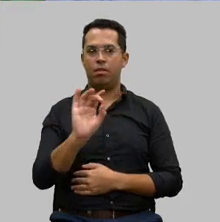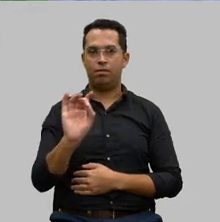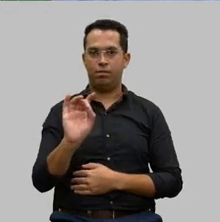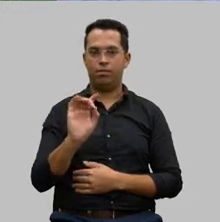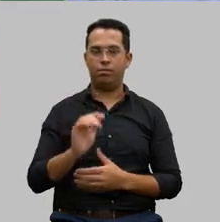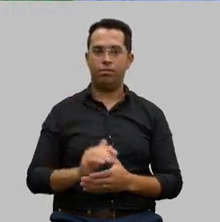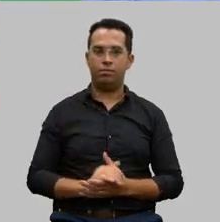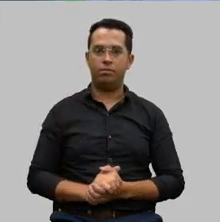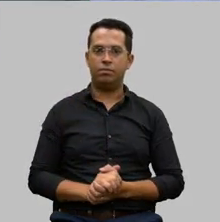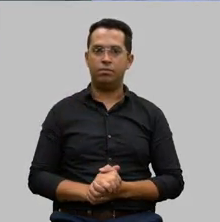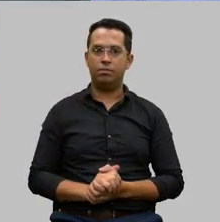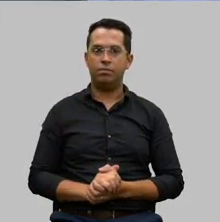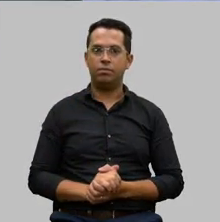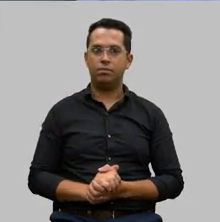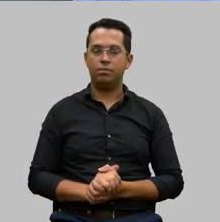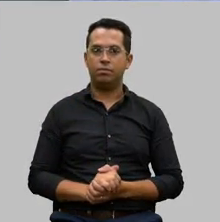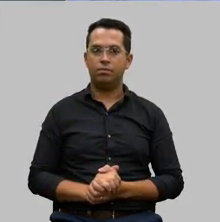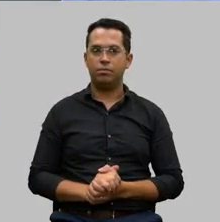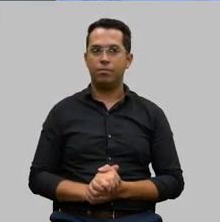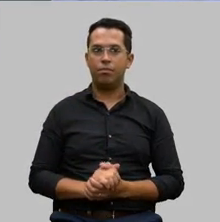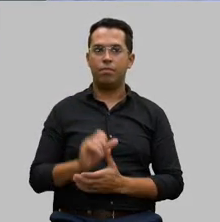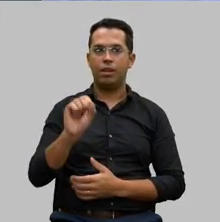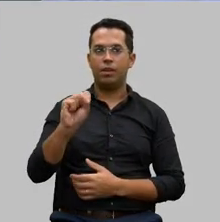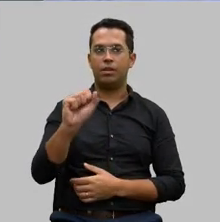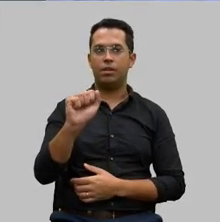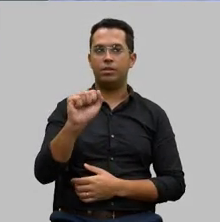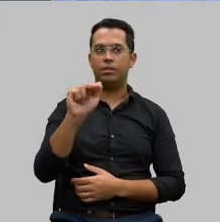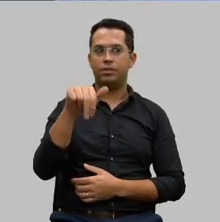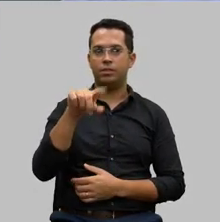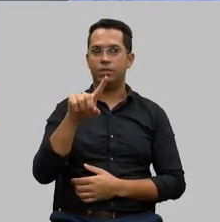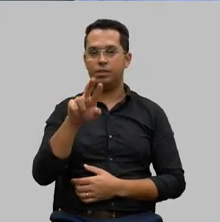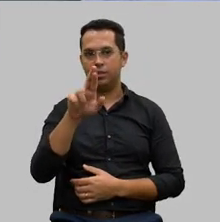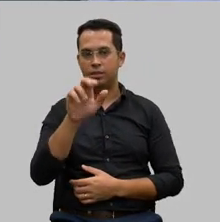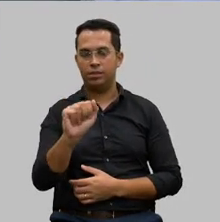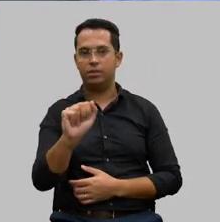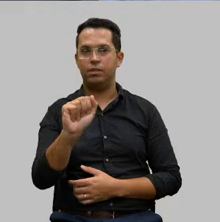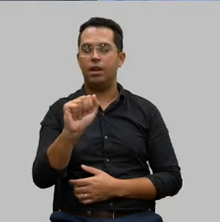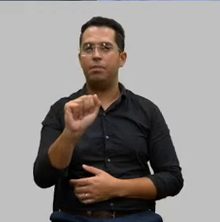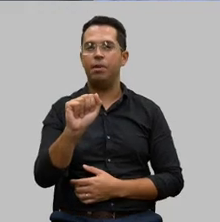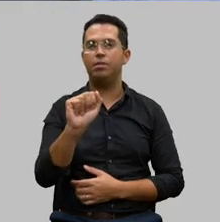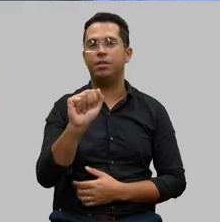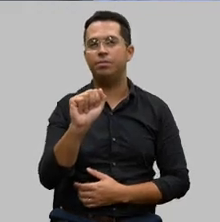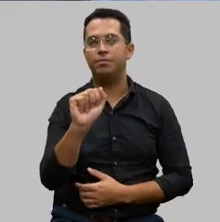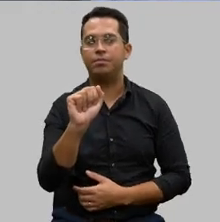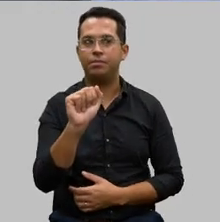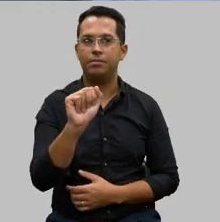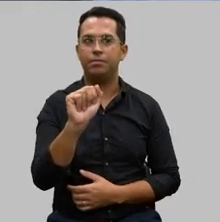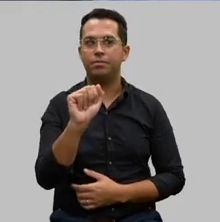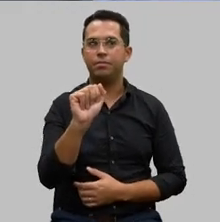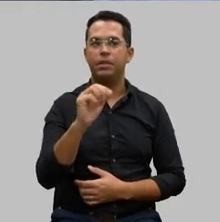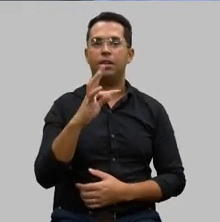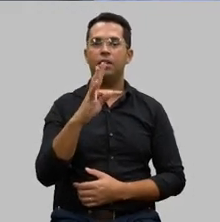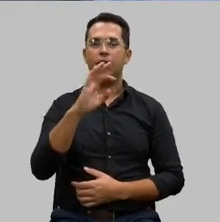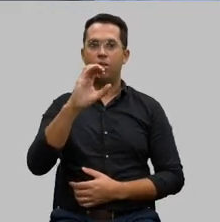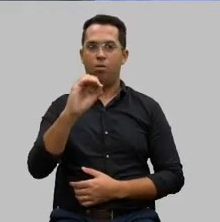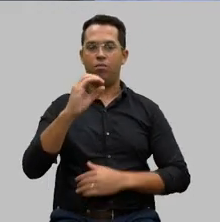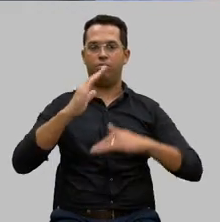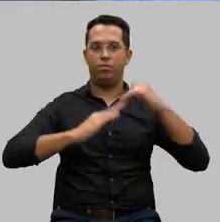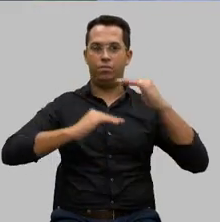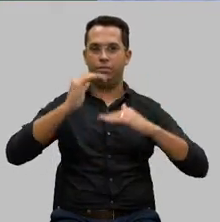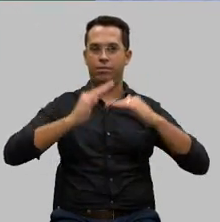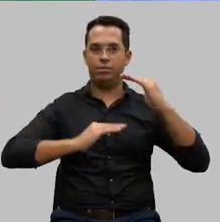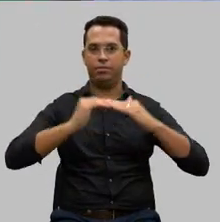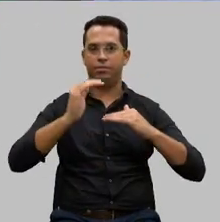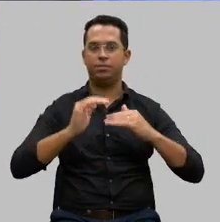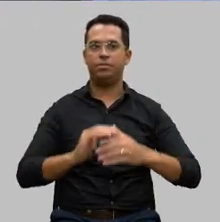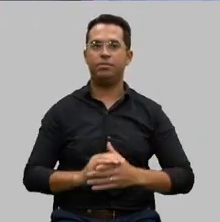encerramento passo a palavra a Sandra Aline de Souza terapeuta ocupacional atualmente assessora do deputado Cristiano Xavier por favor